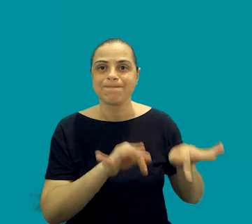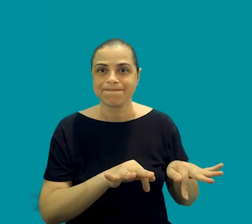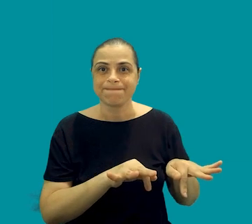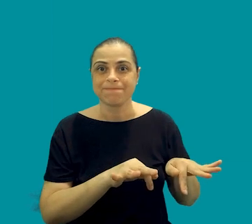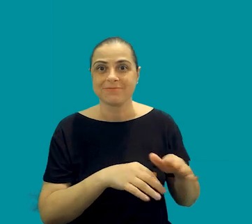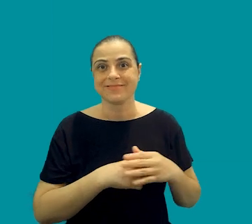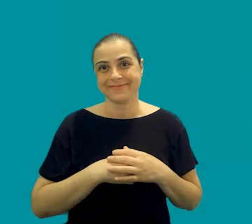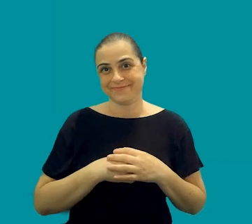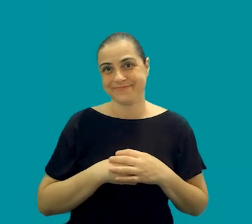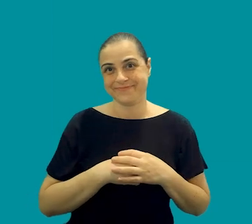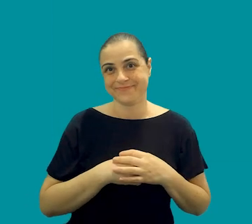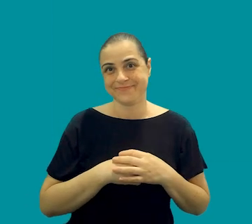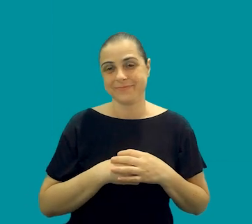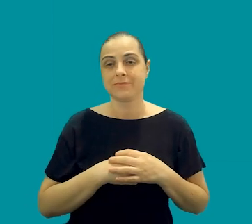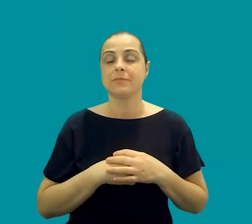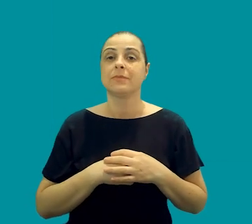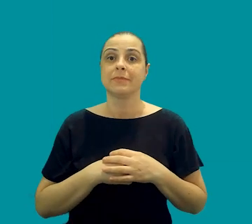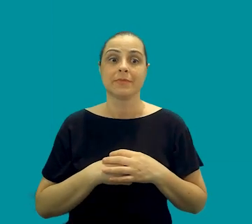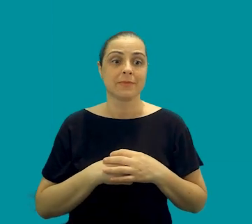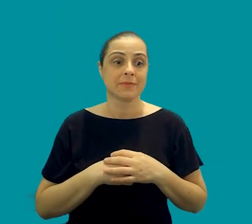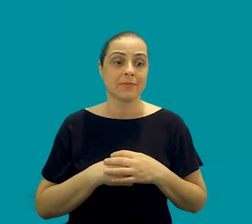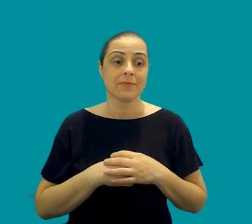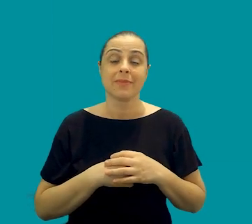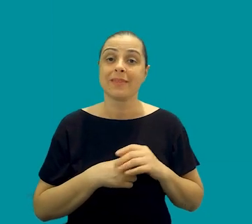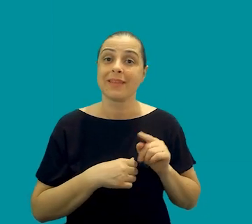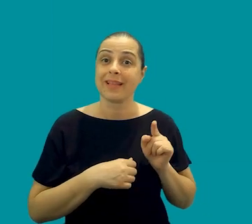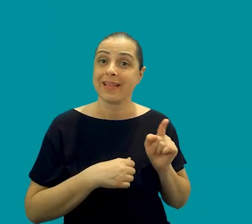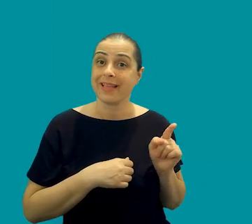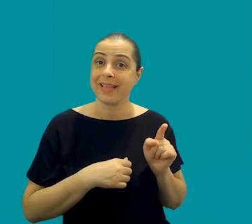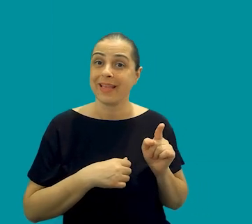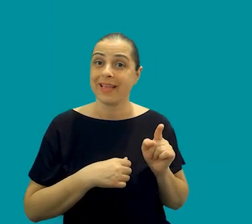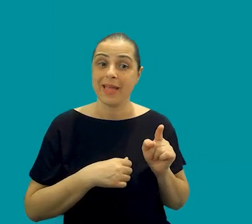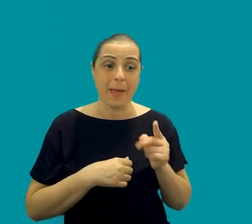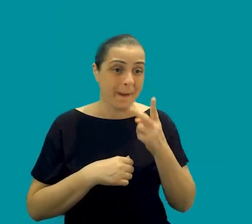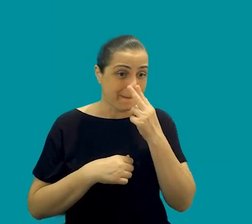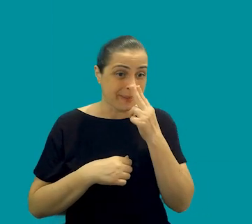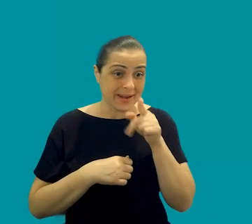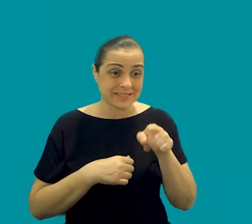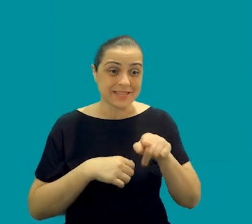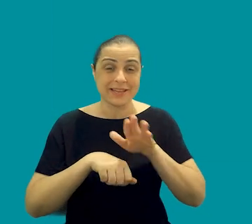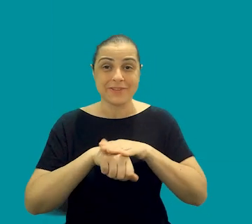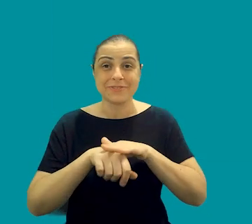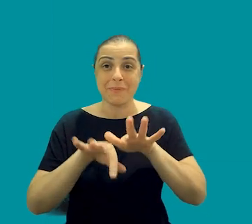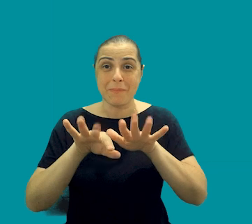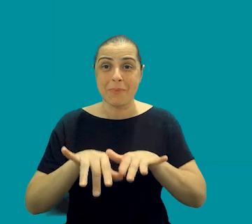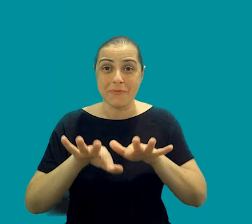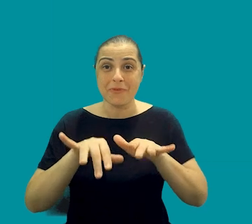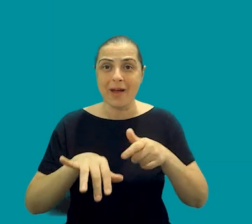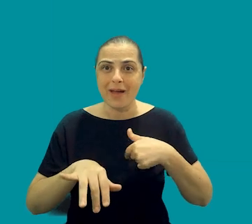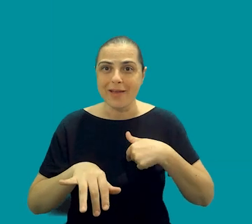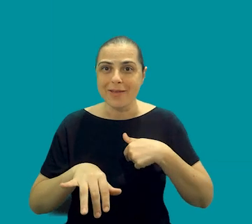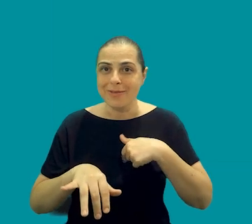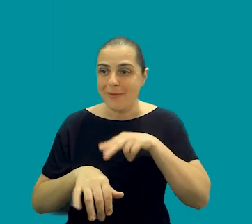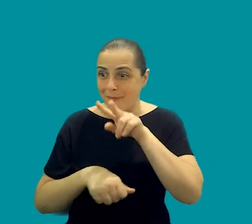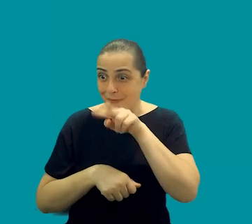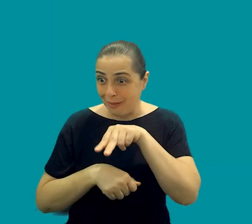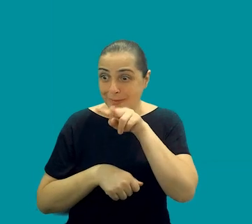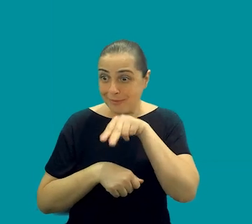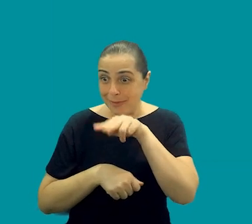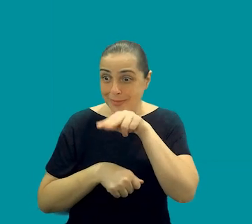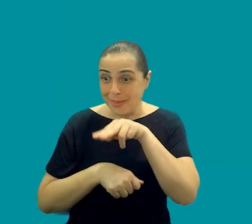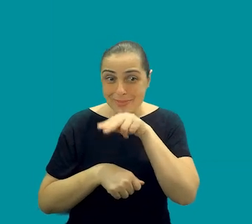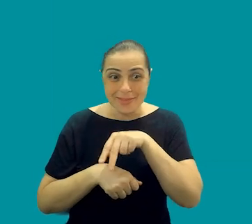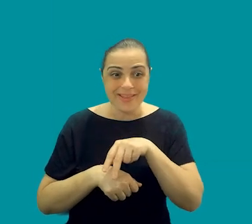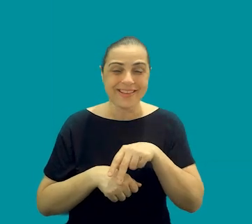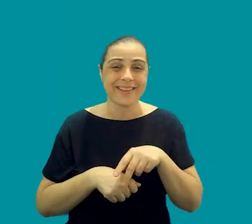quebra esse ciclo. Não sei se o Lélio quer. O Lélio está fazendo tipo um teleprompter aqui embaixo. Eu estou só lendo aqui, que ele